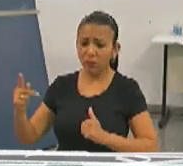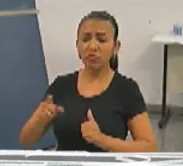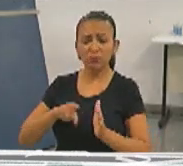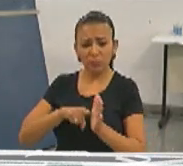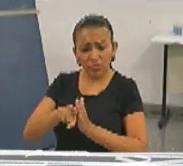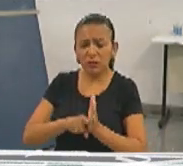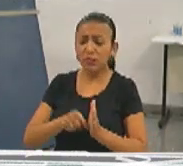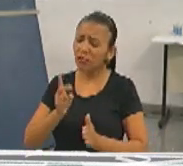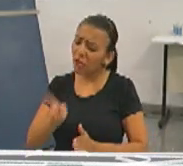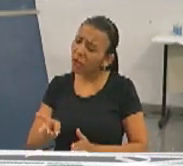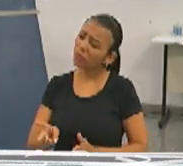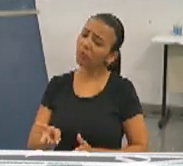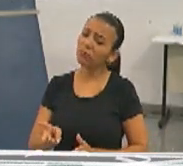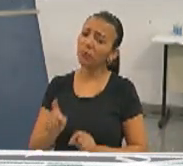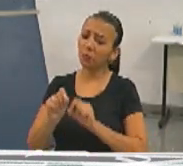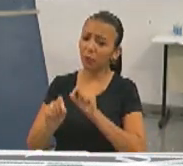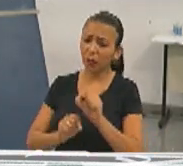tem